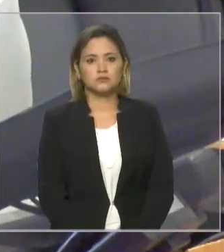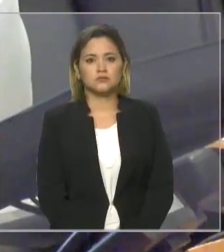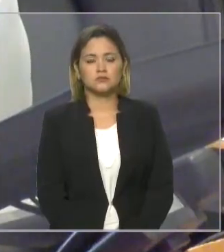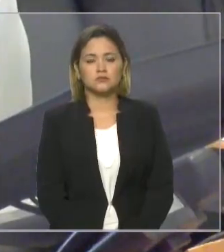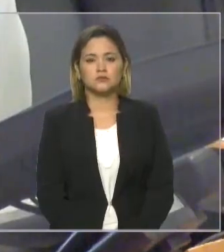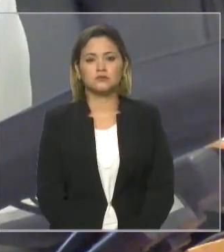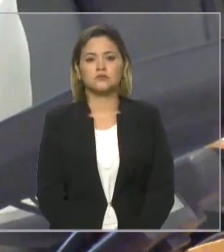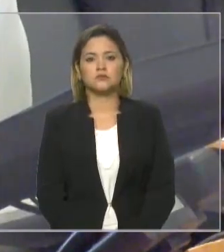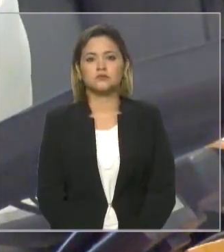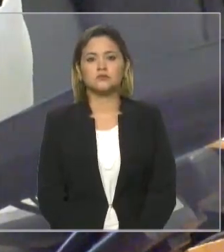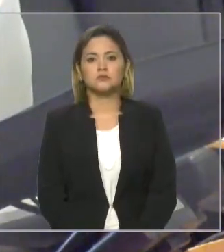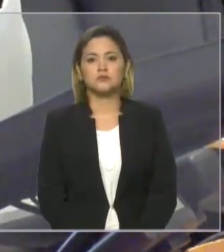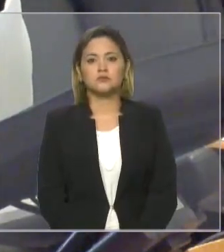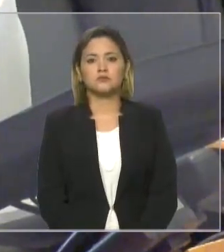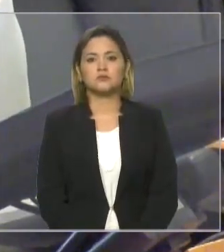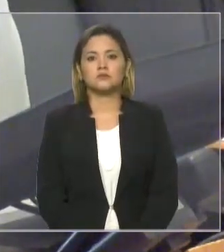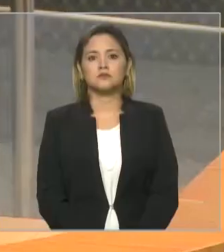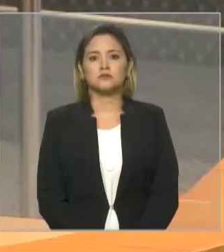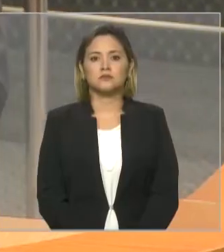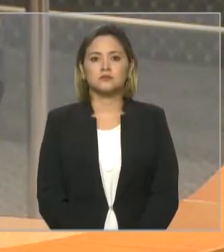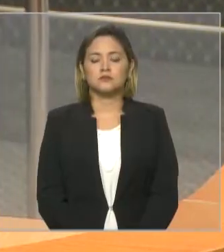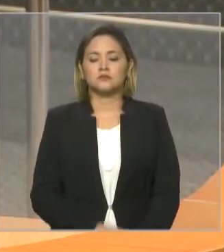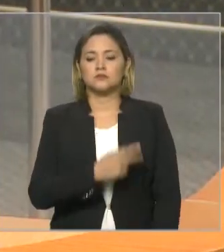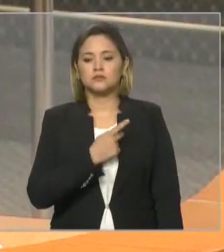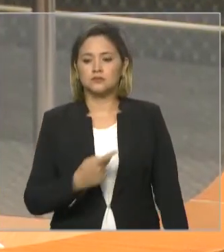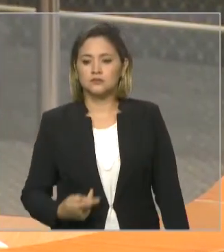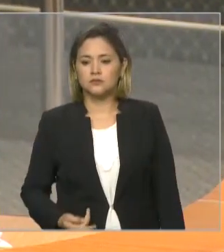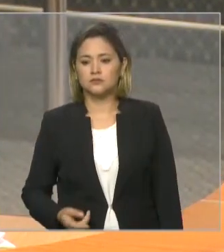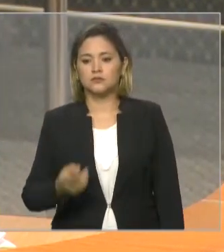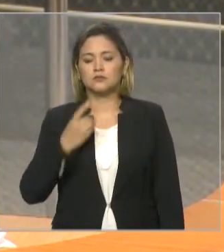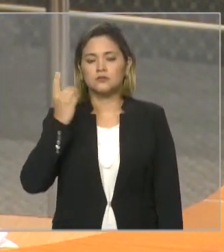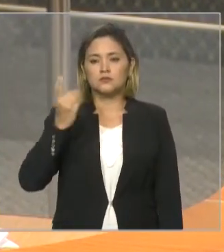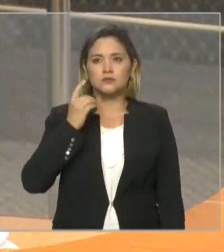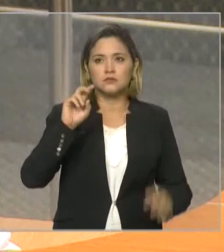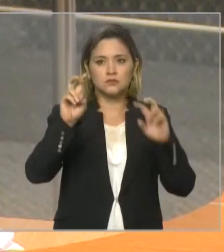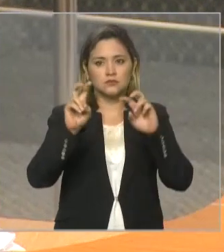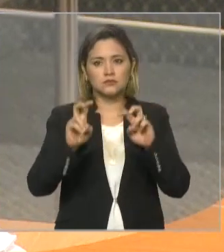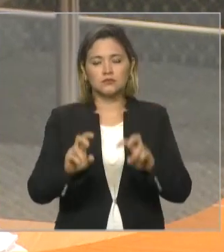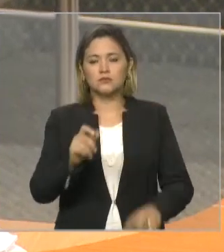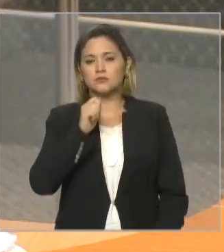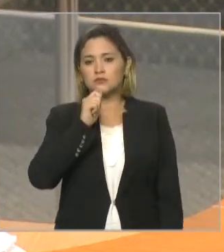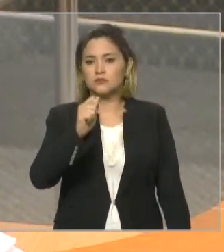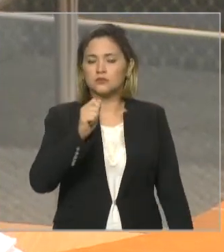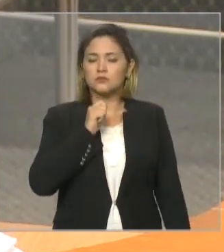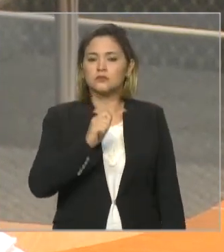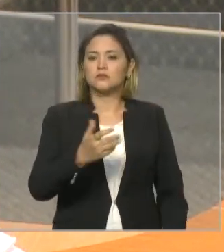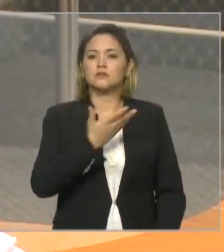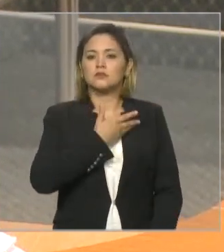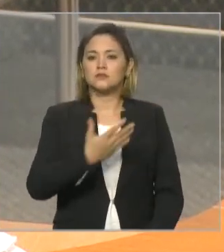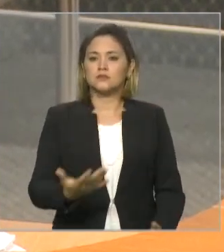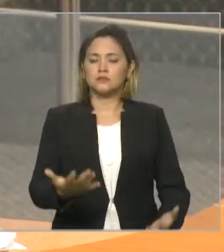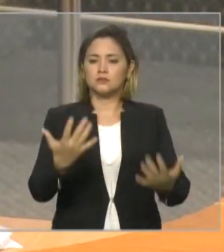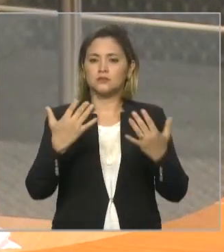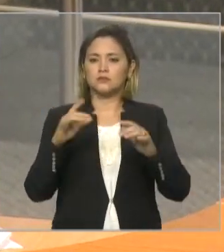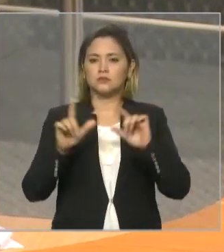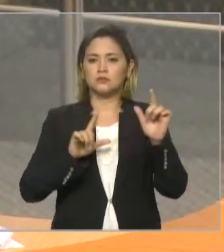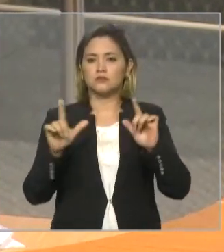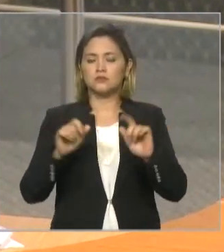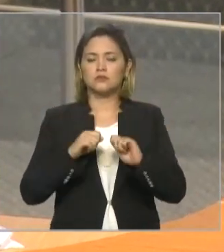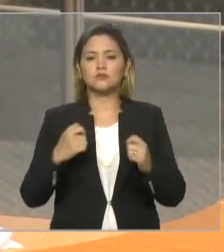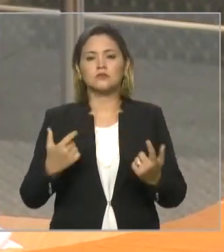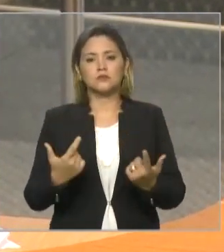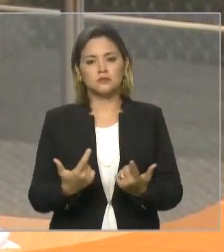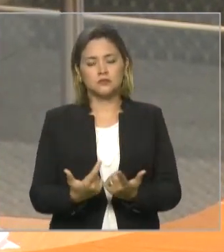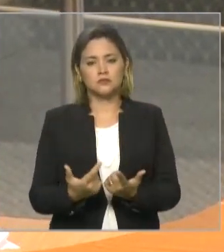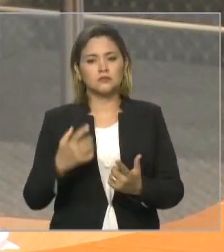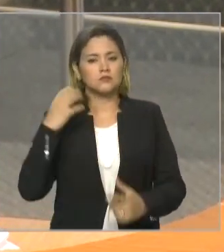Senhor presidente, senhores deputados, galeria, imprensa, amigos que nos assistem pela TV Assembleia, que nos